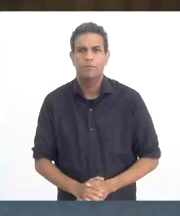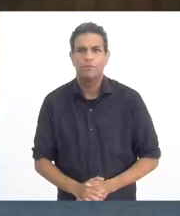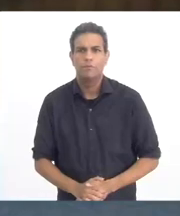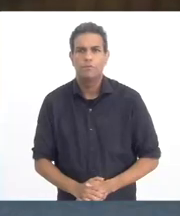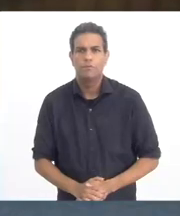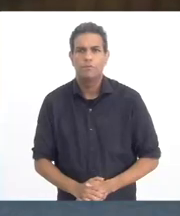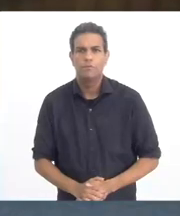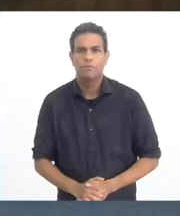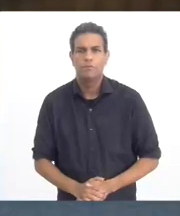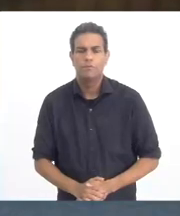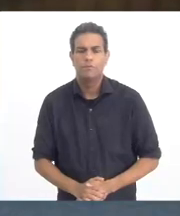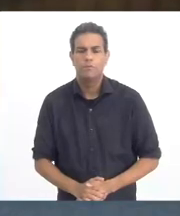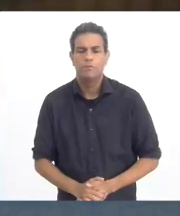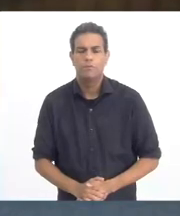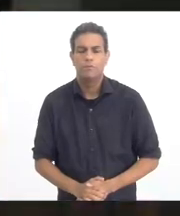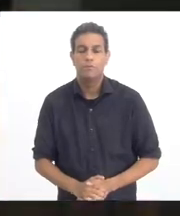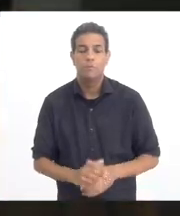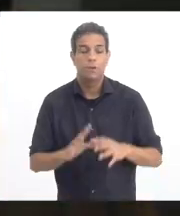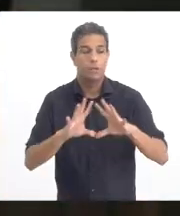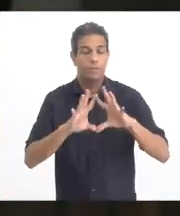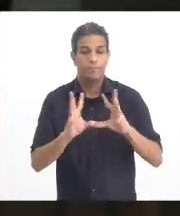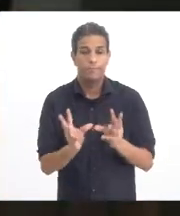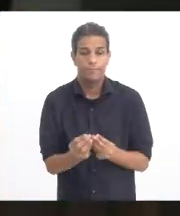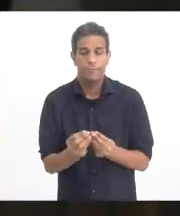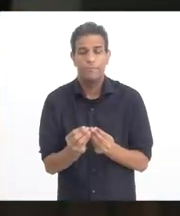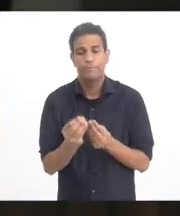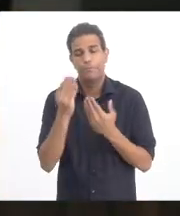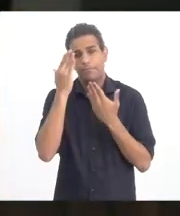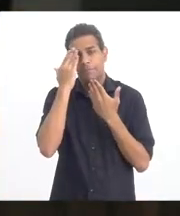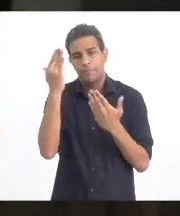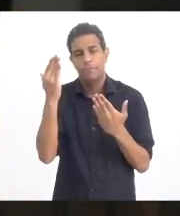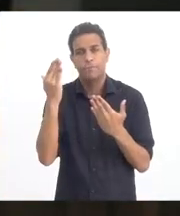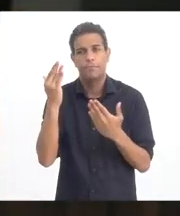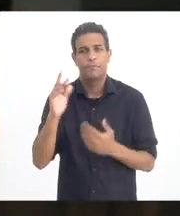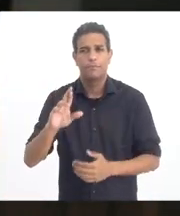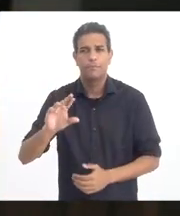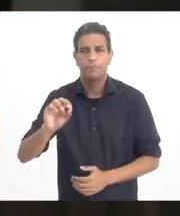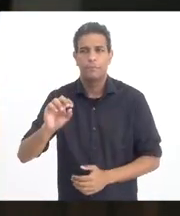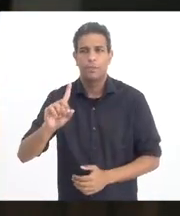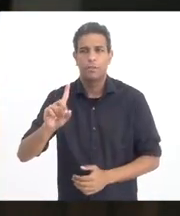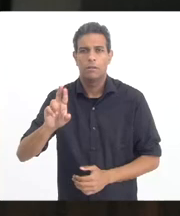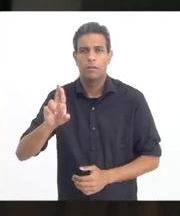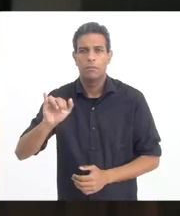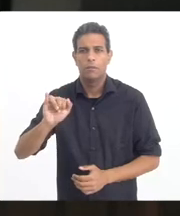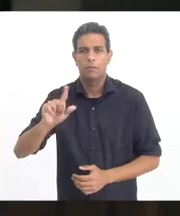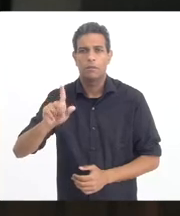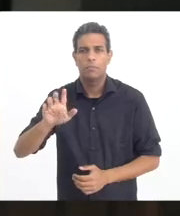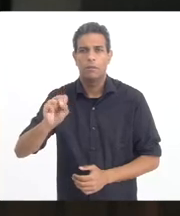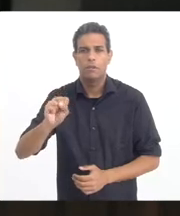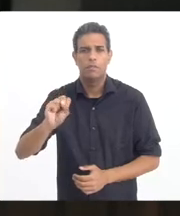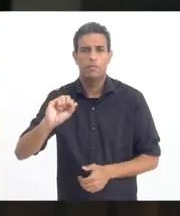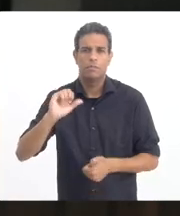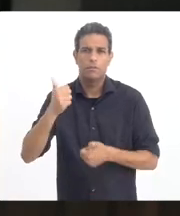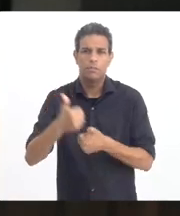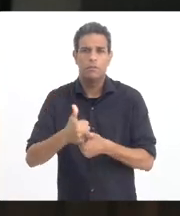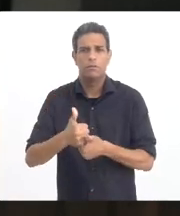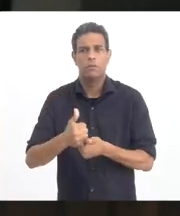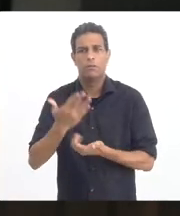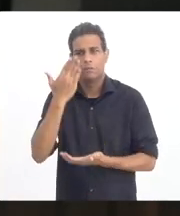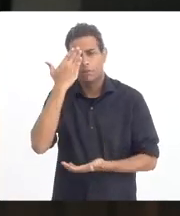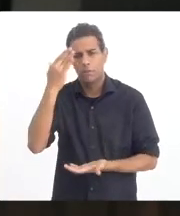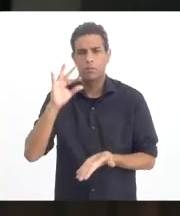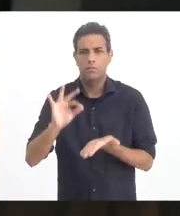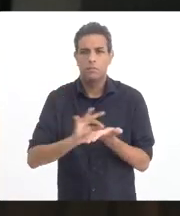É só para deixar registrado, agradeço a fala do senhor Rodrigues, a questão do tempo é só para que todos os inscritos